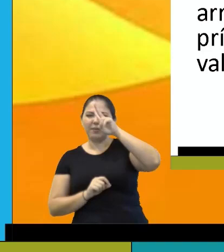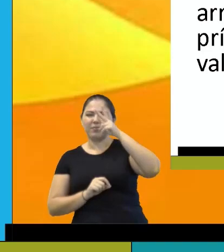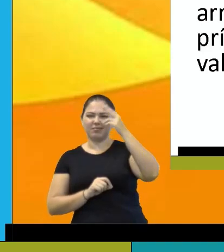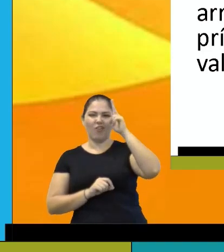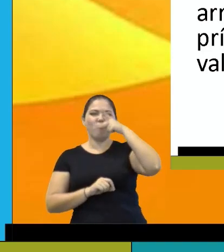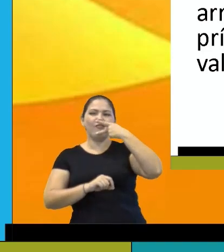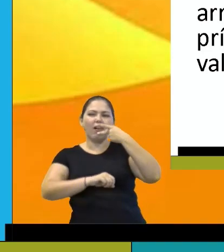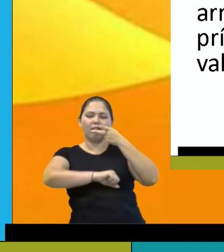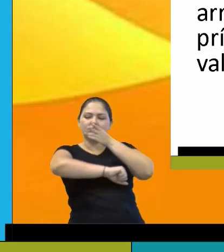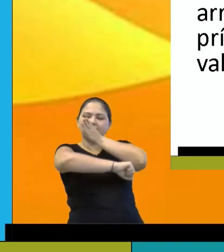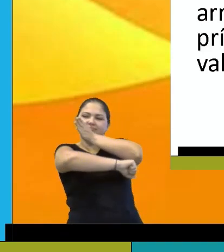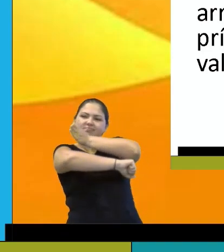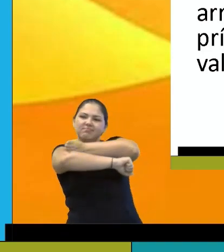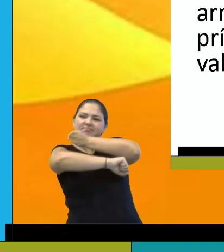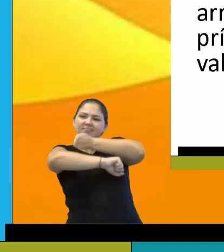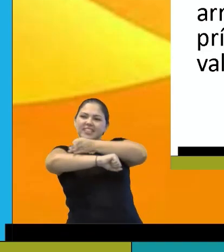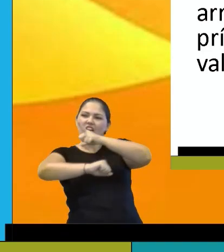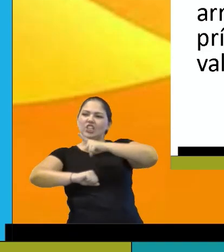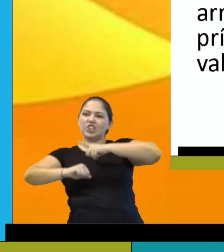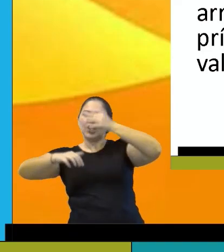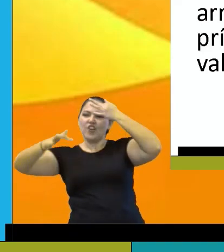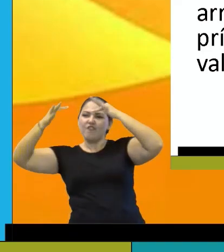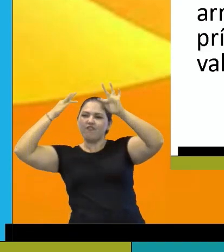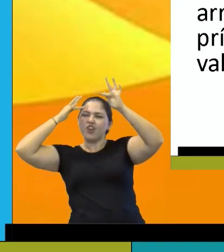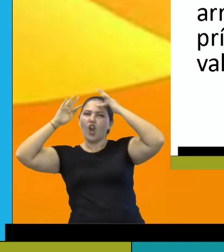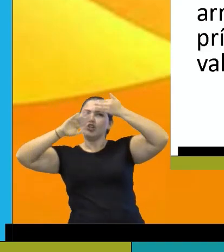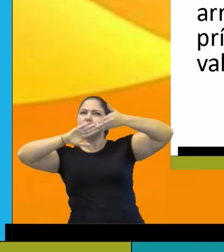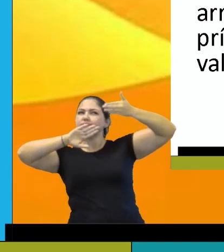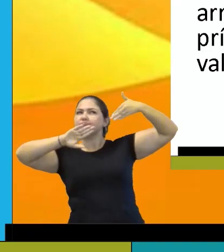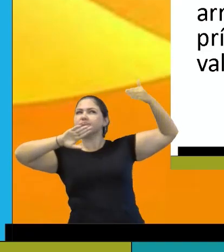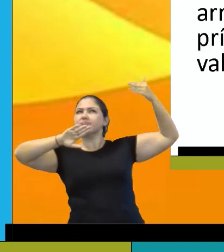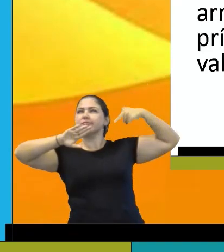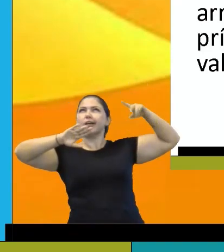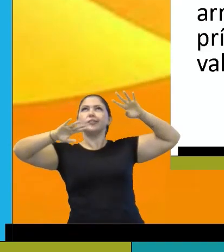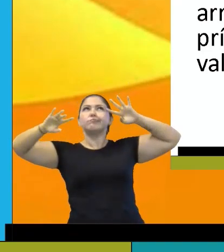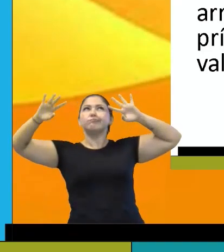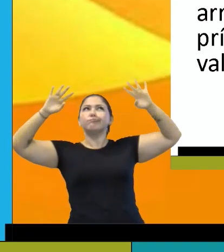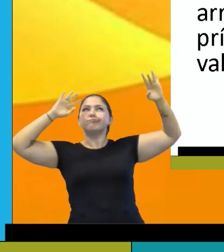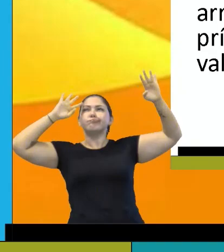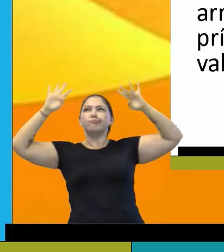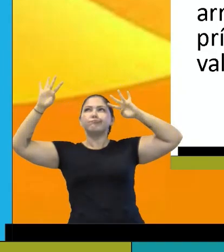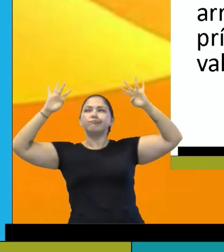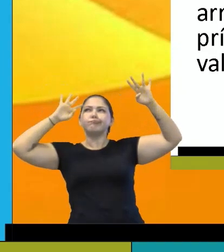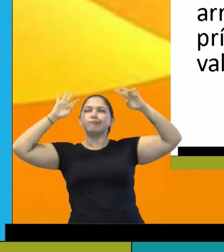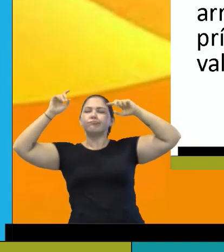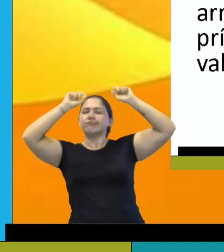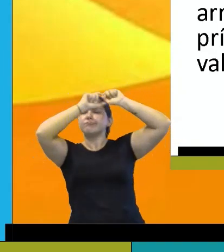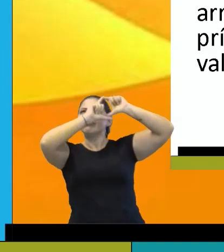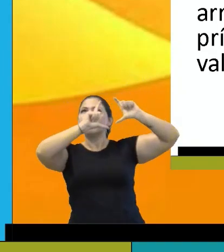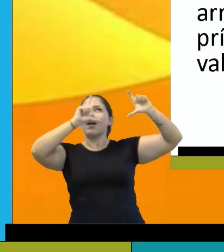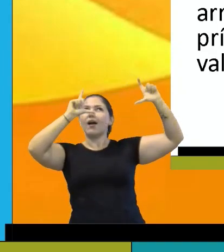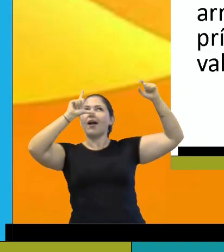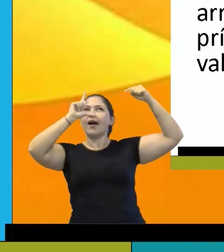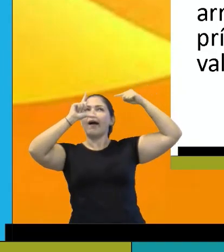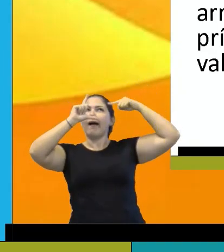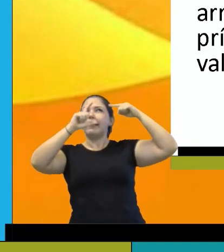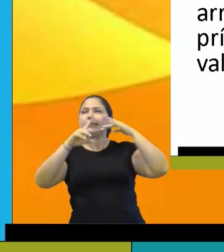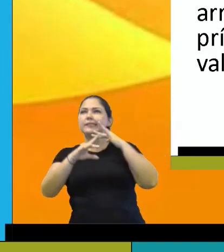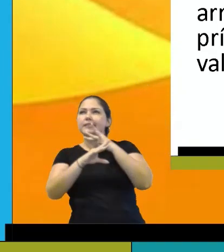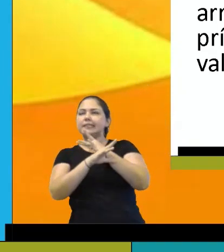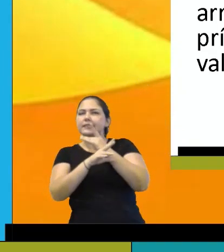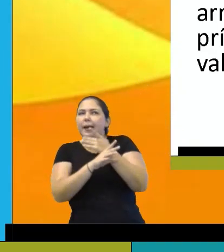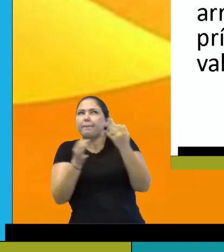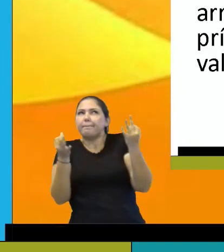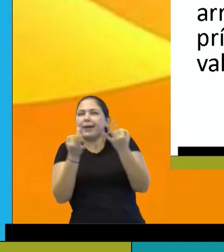início. Quando ele diz que muita gente imaginou repúblicas e principados que